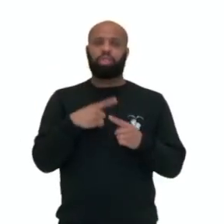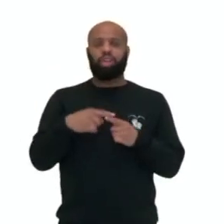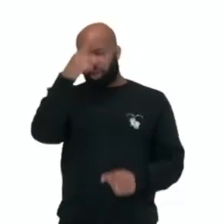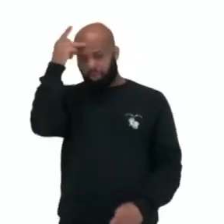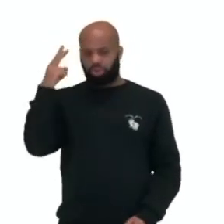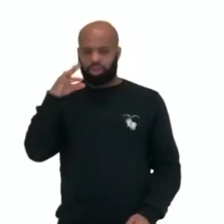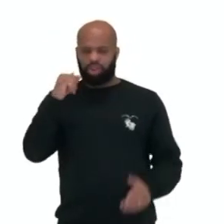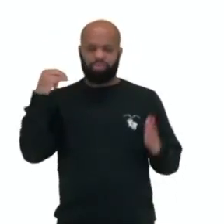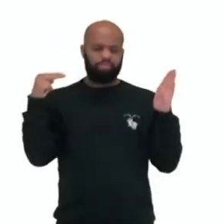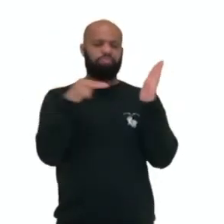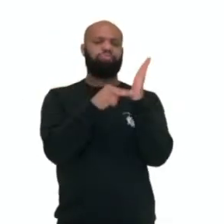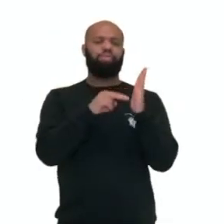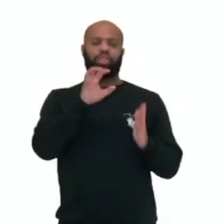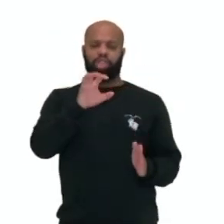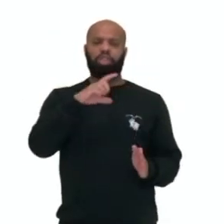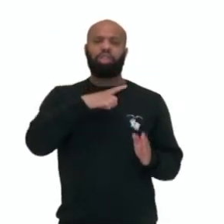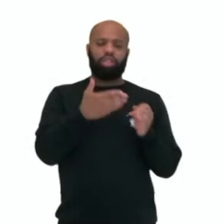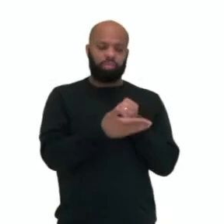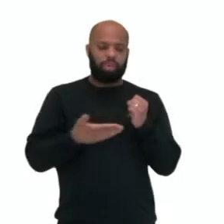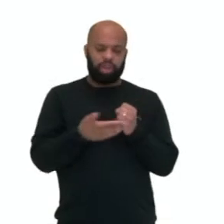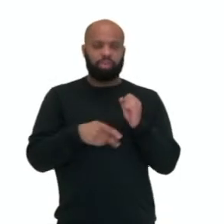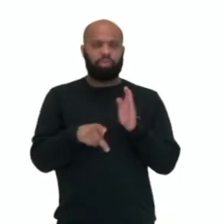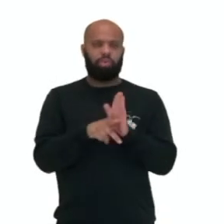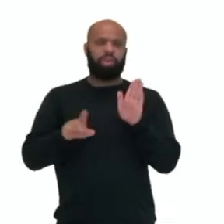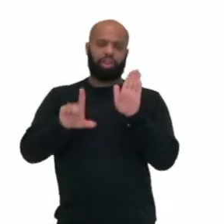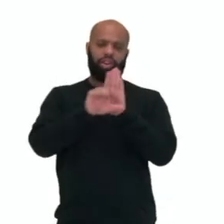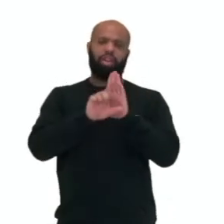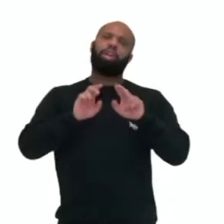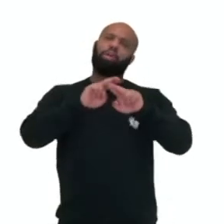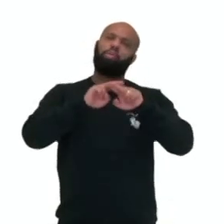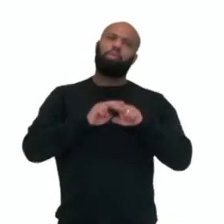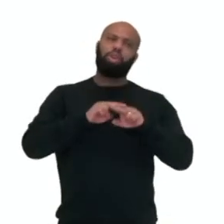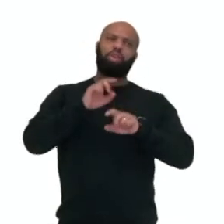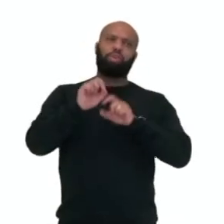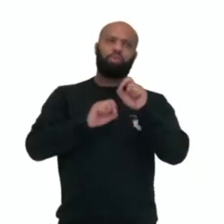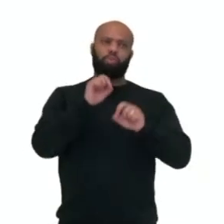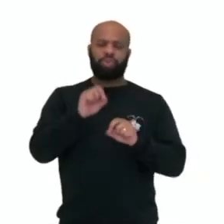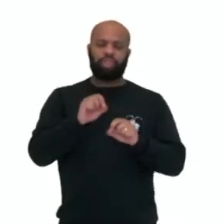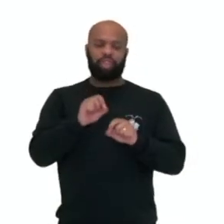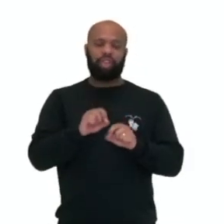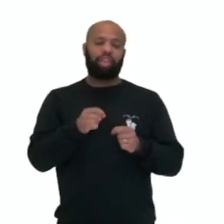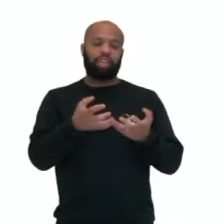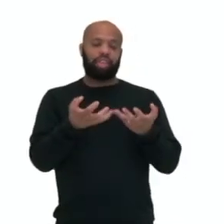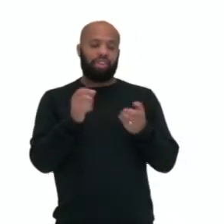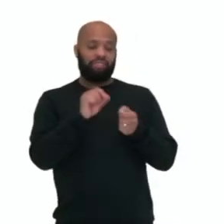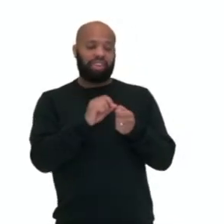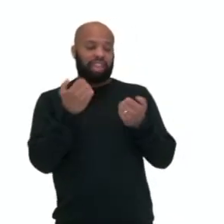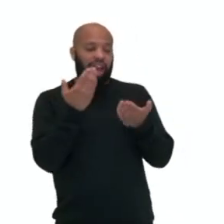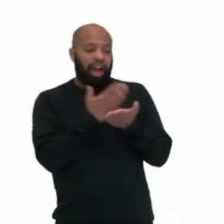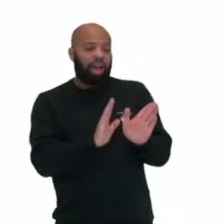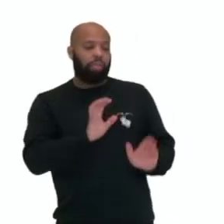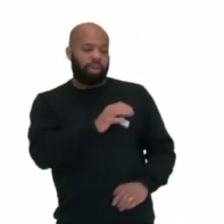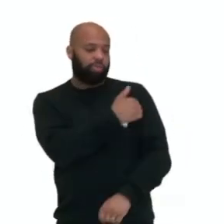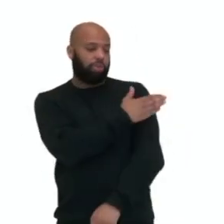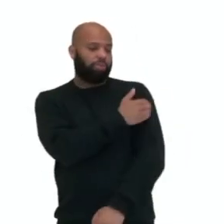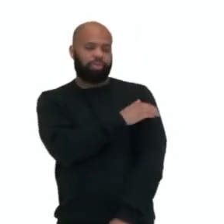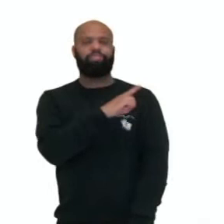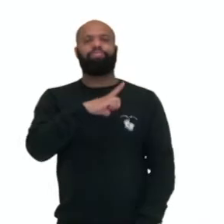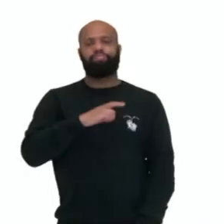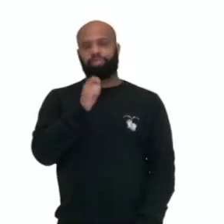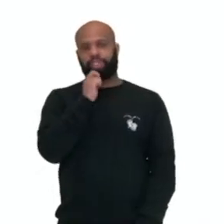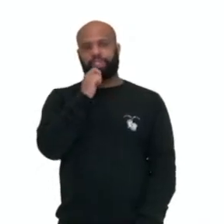denunciem essa prática amparadas por uma lei. Com isso, coíbe-se esse tipo de preconceito que ainda é comum em nosso